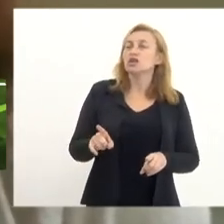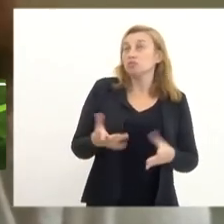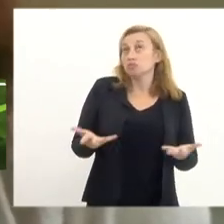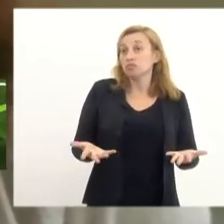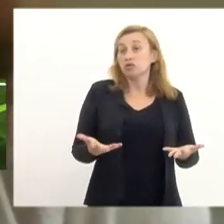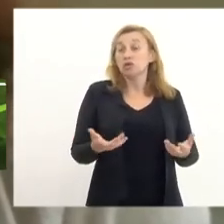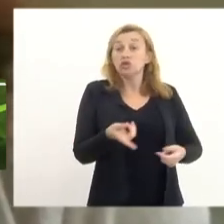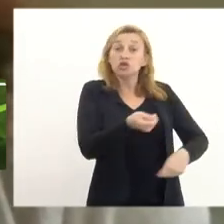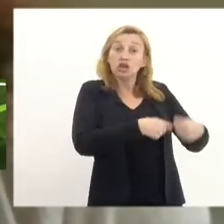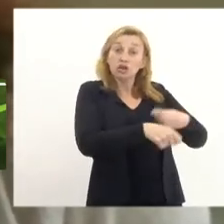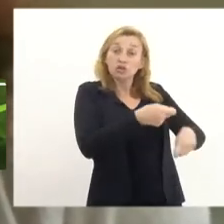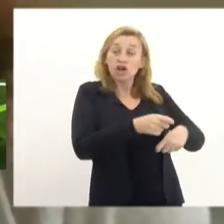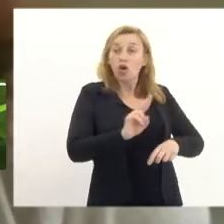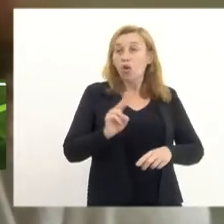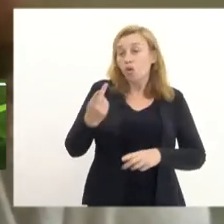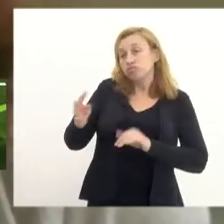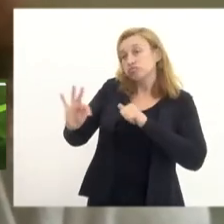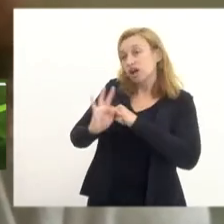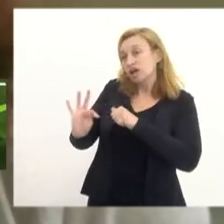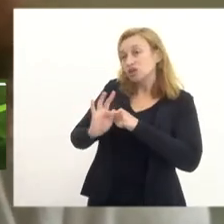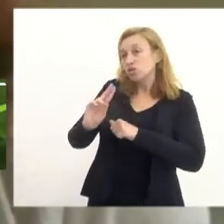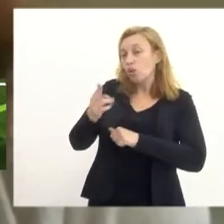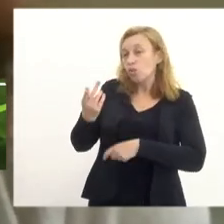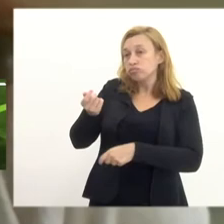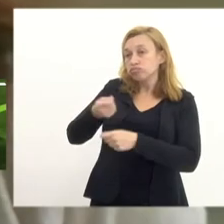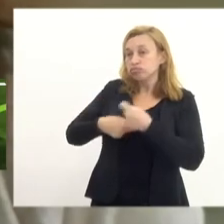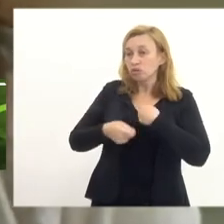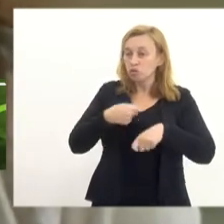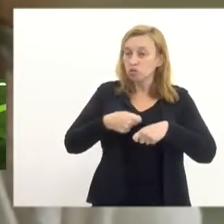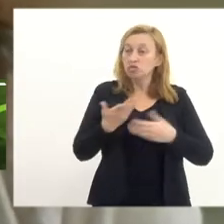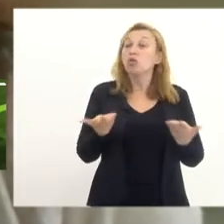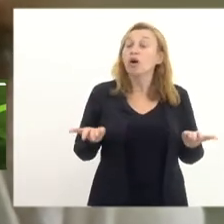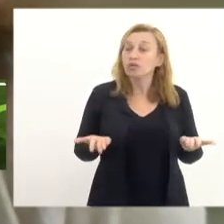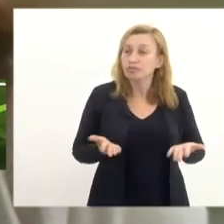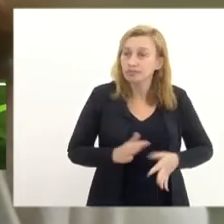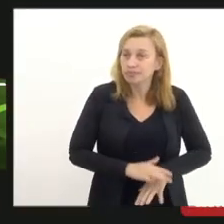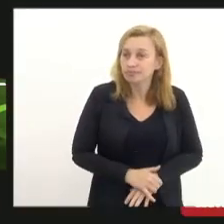eles negociais, técnicos ou econômicos.